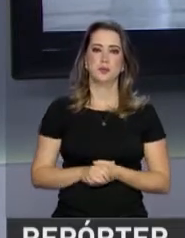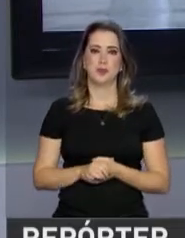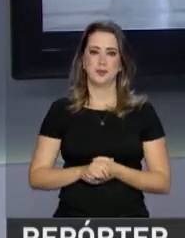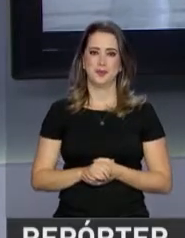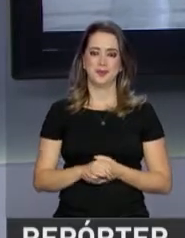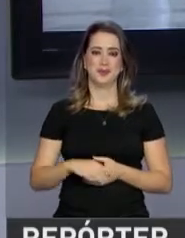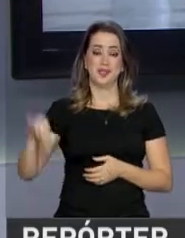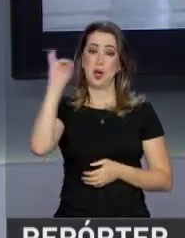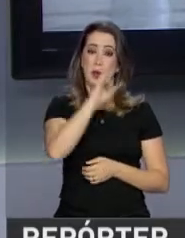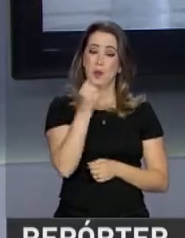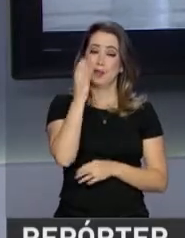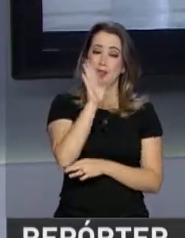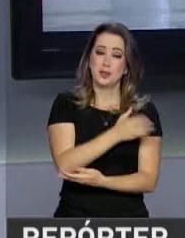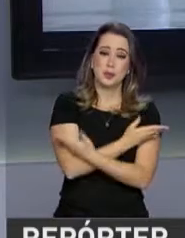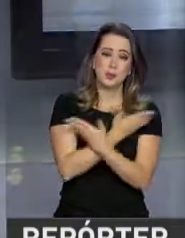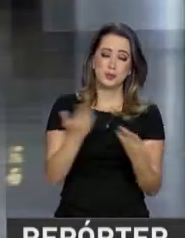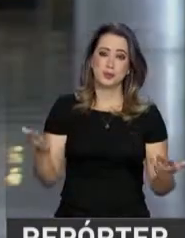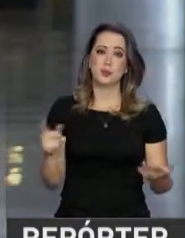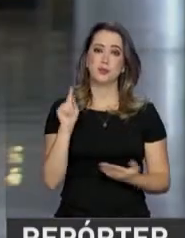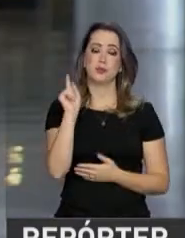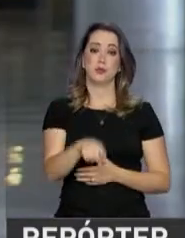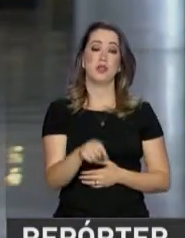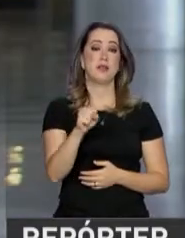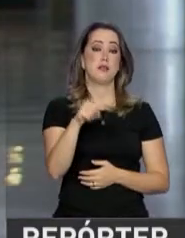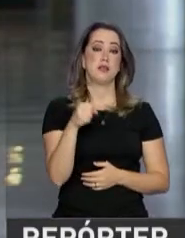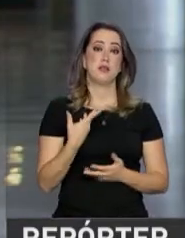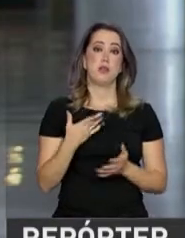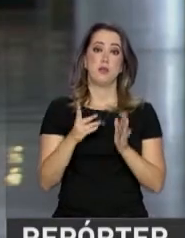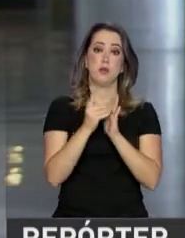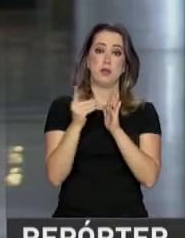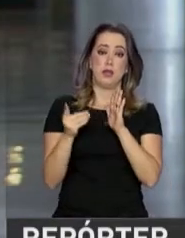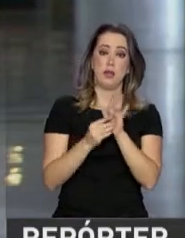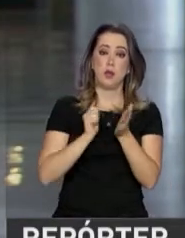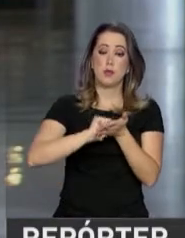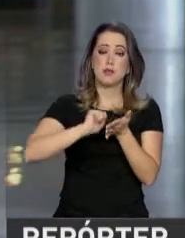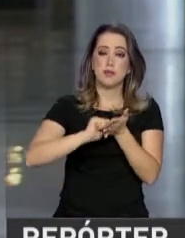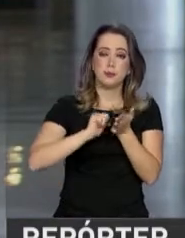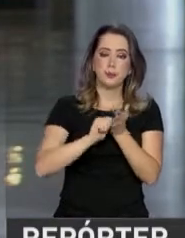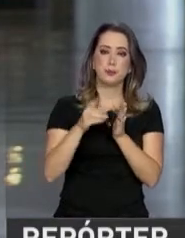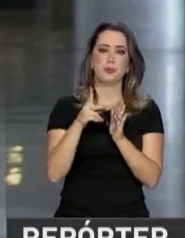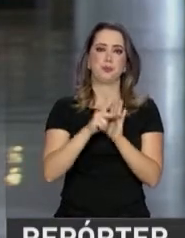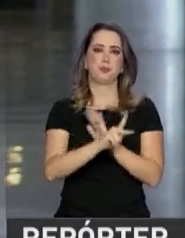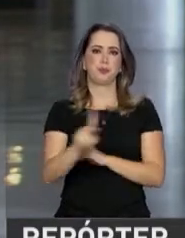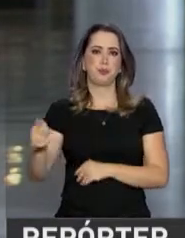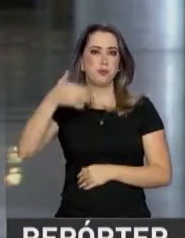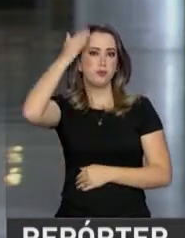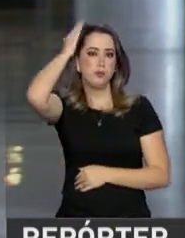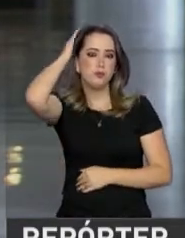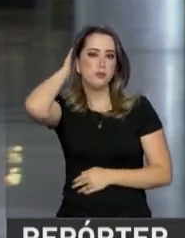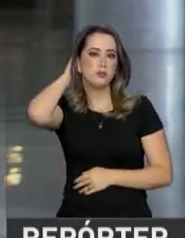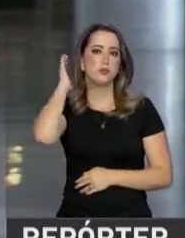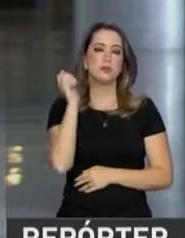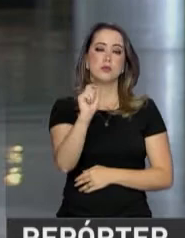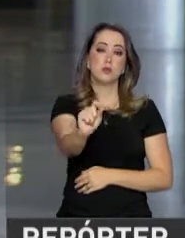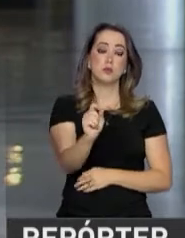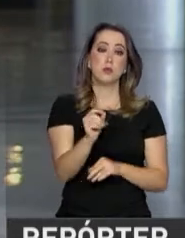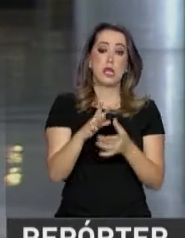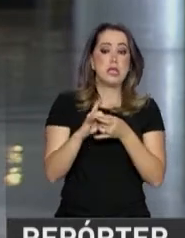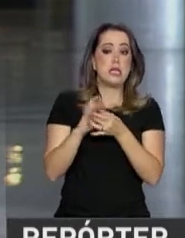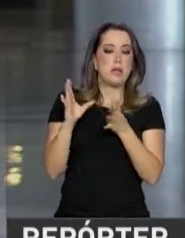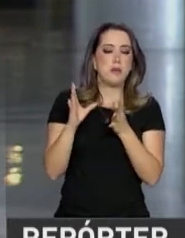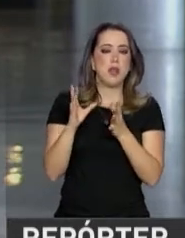vontade gabriela boa tarde a todos exatamente esse decreto foi assinado agora há pouco pelo presidente da república michel temer e e